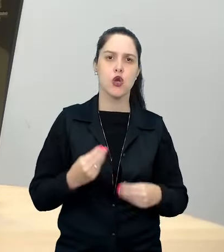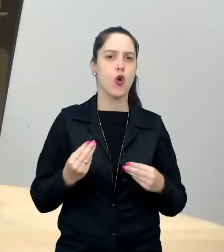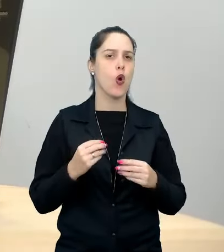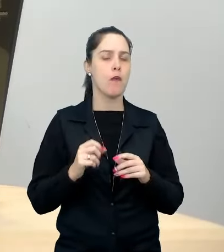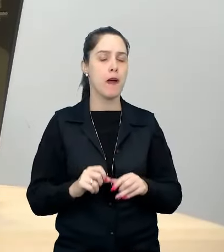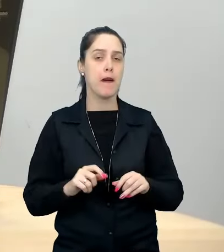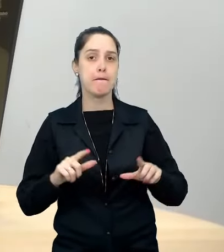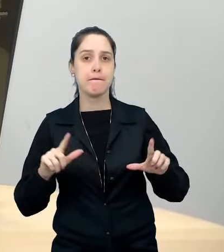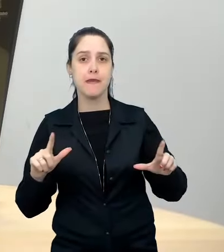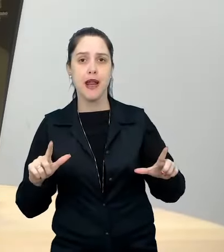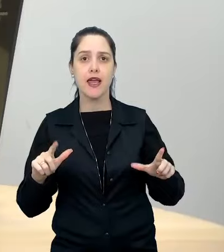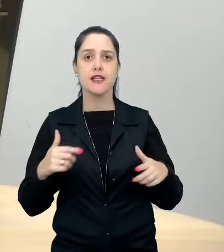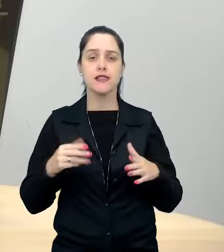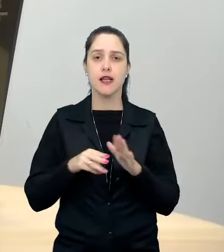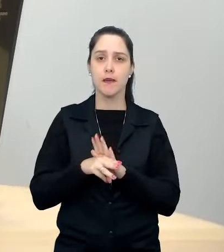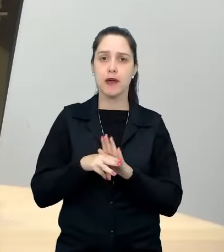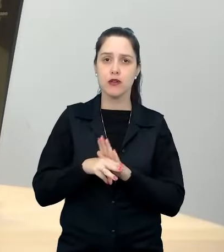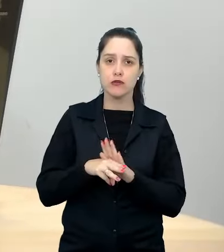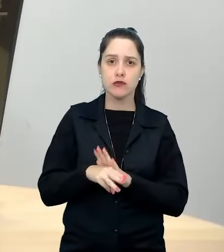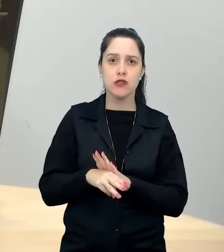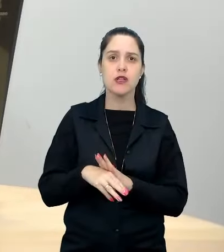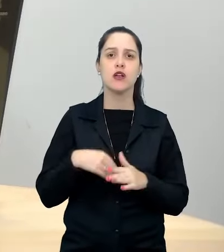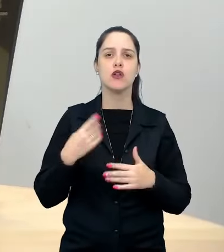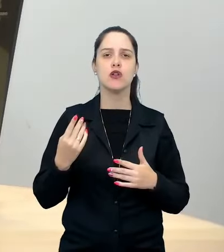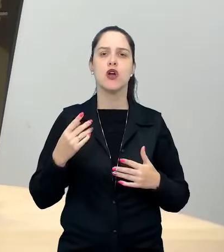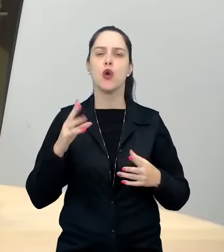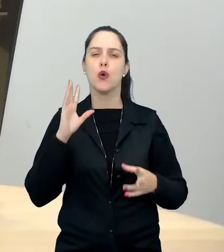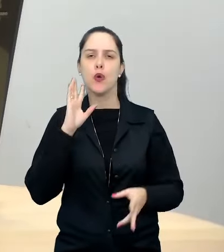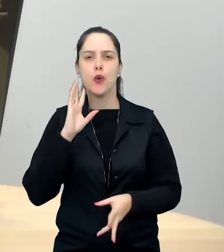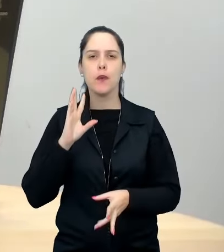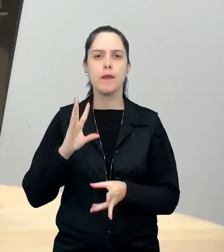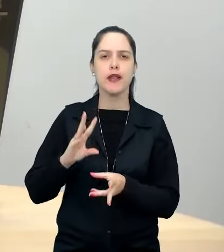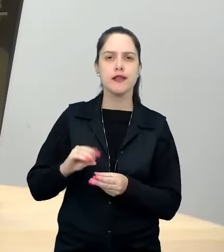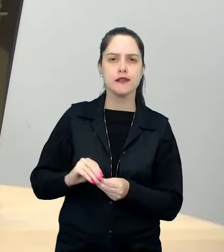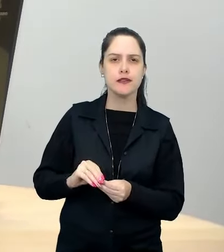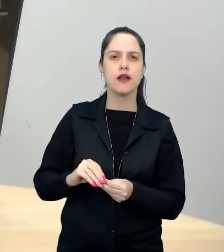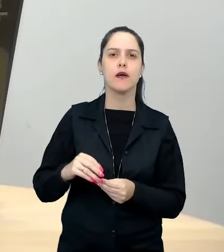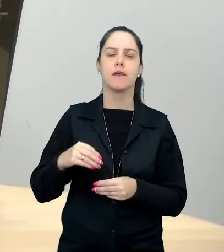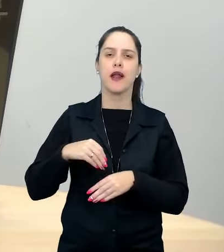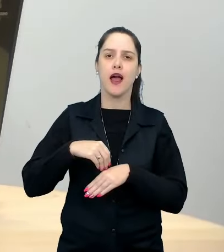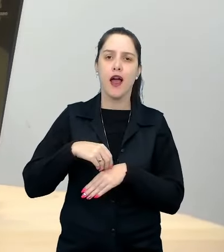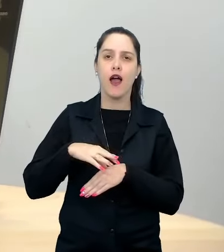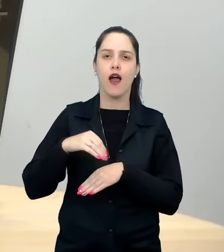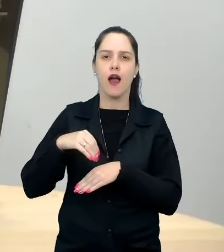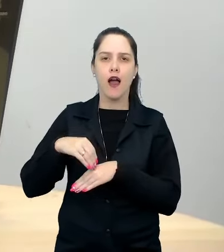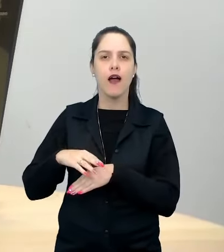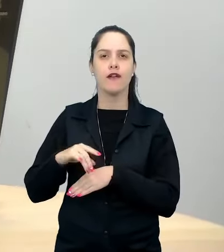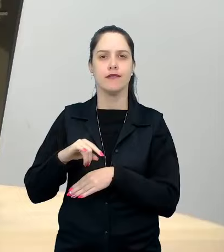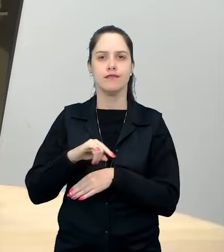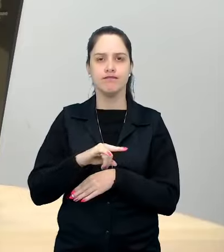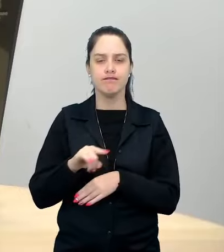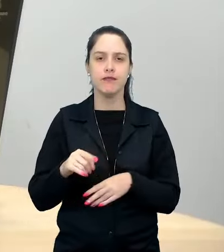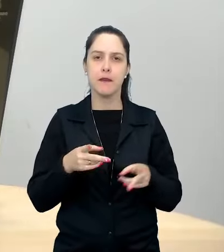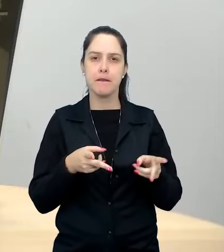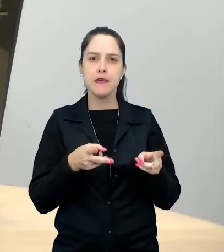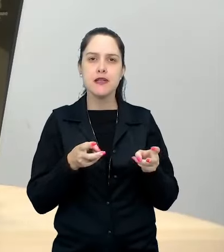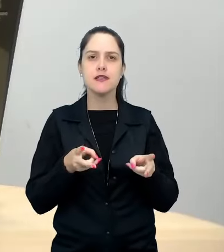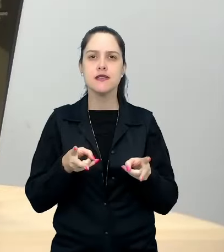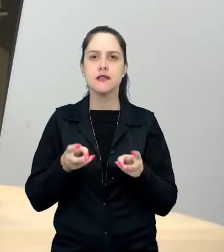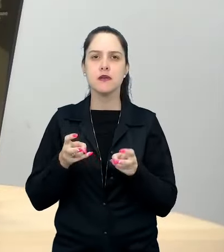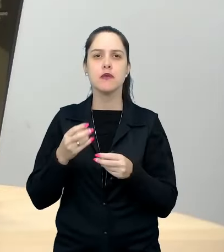essas metodologias ativas, como que eles estão na integração para auxiliar vocês a perceber